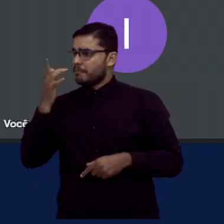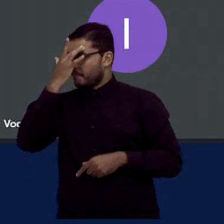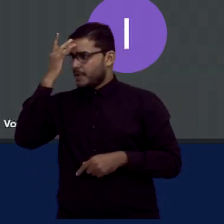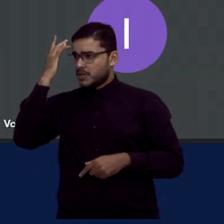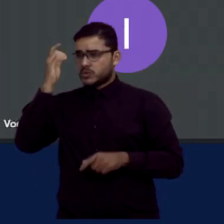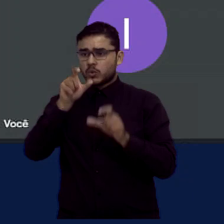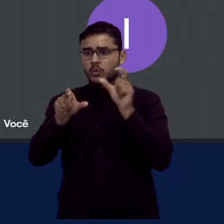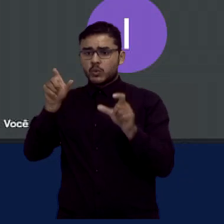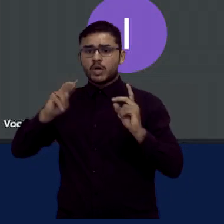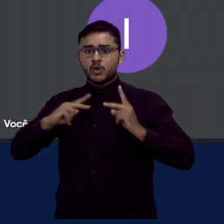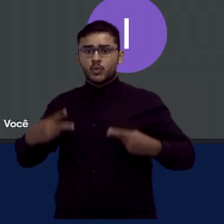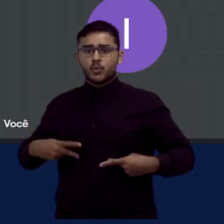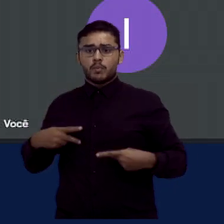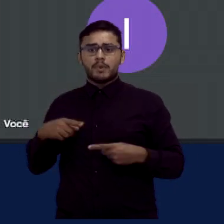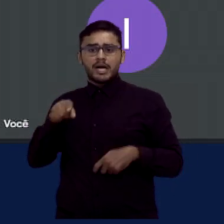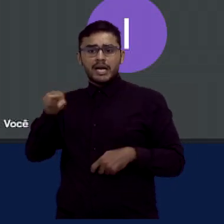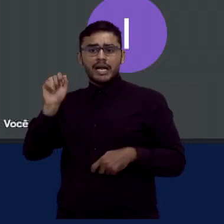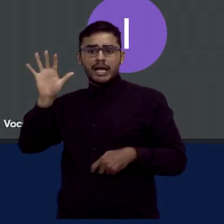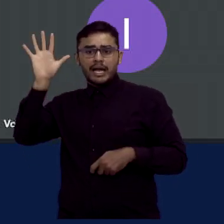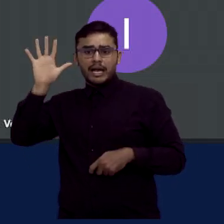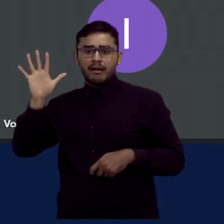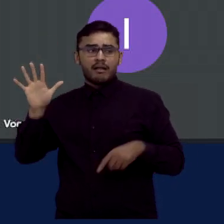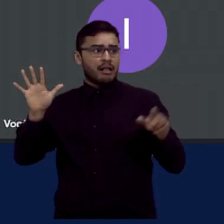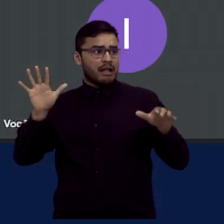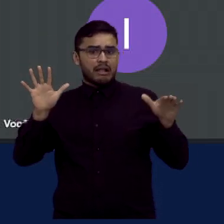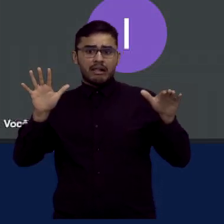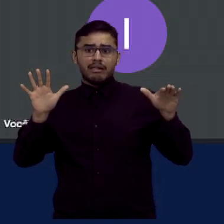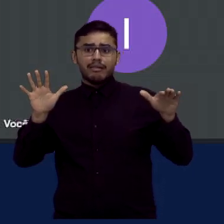mão de obra barata compete